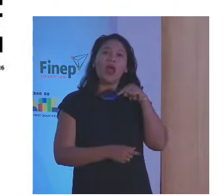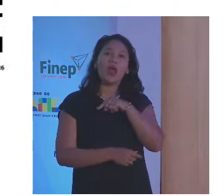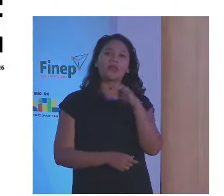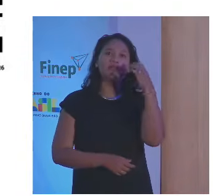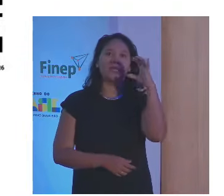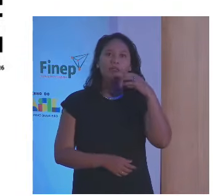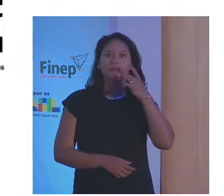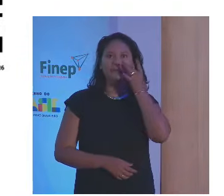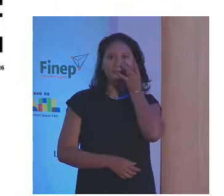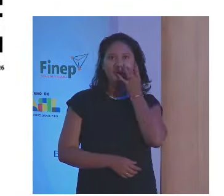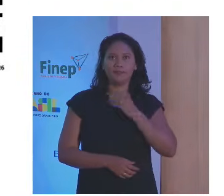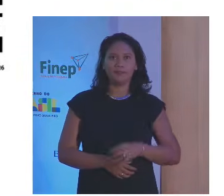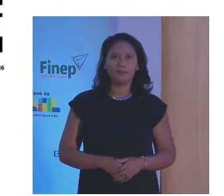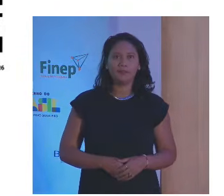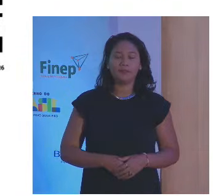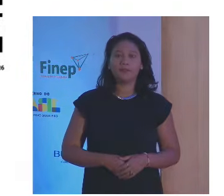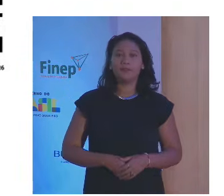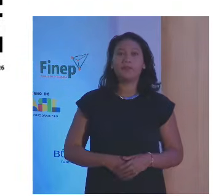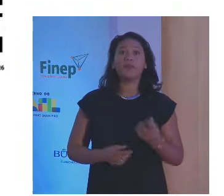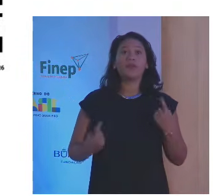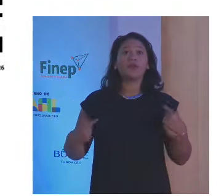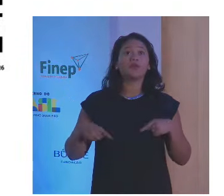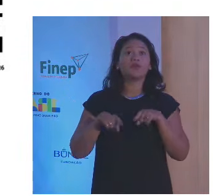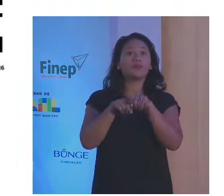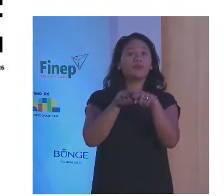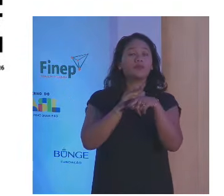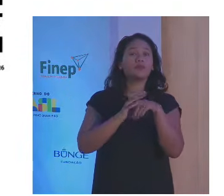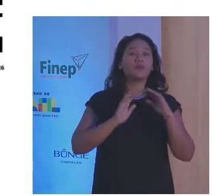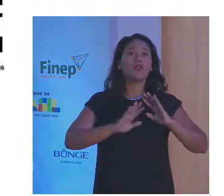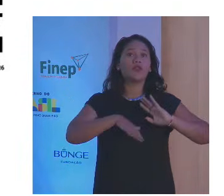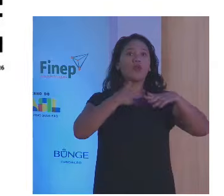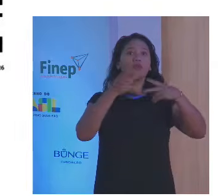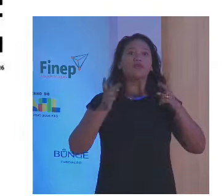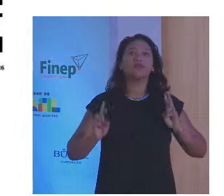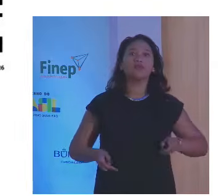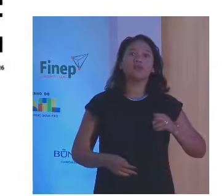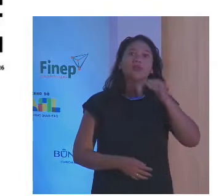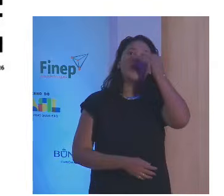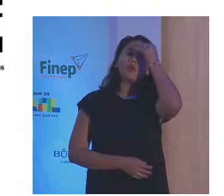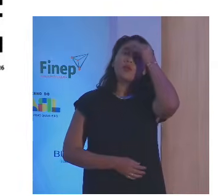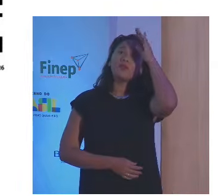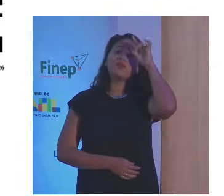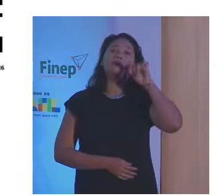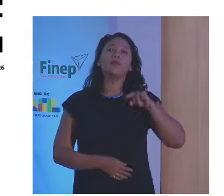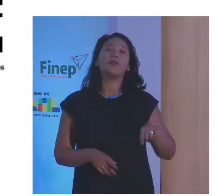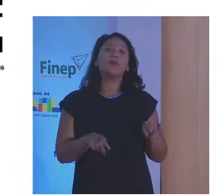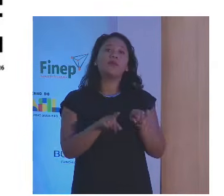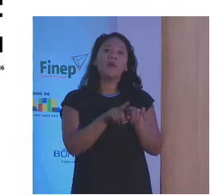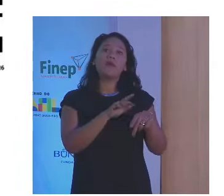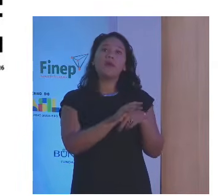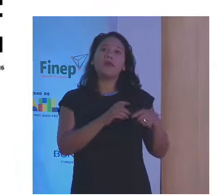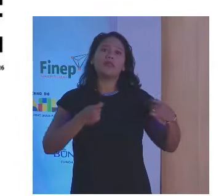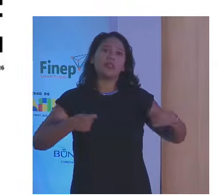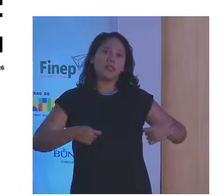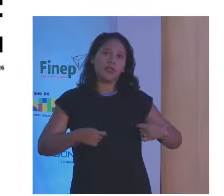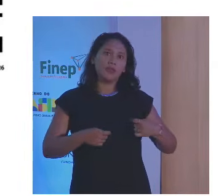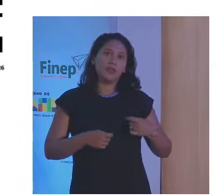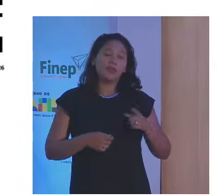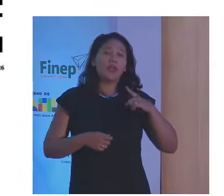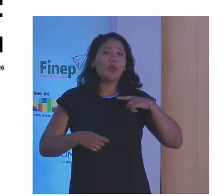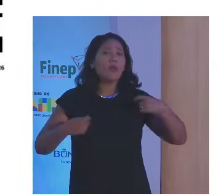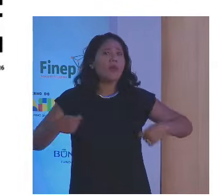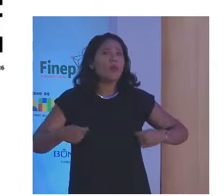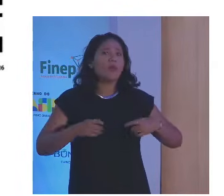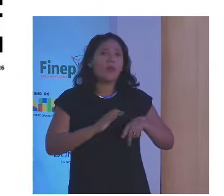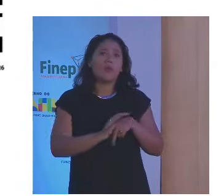ciência está presente. Né? E, ao mesmo tempo, a gente tem a evolução constante do conhecimento e as necessidades prementes por mais ciência, ou seja, tem uma demanda